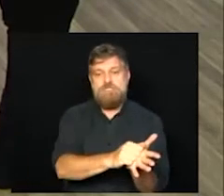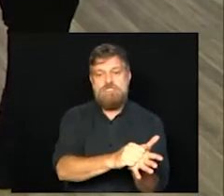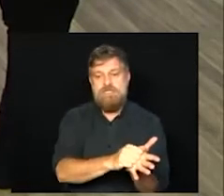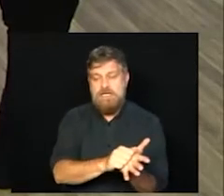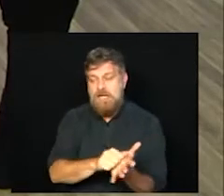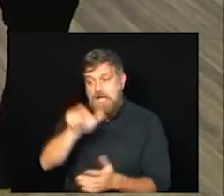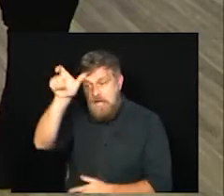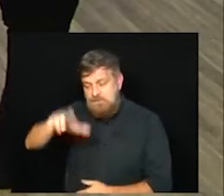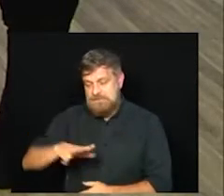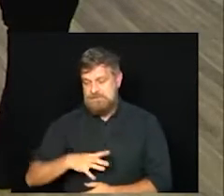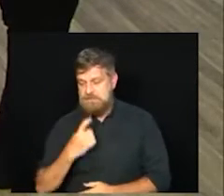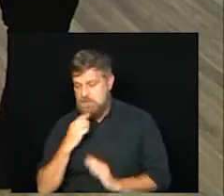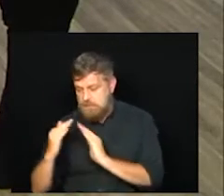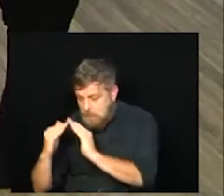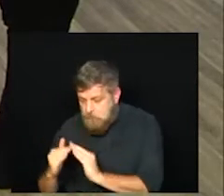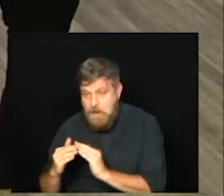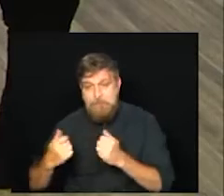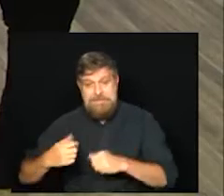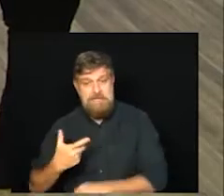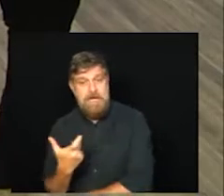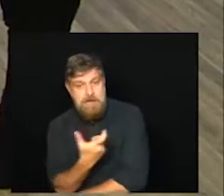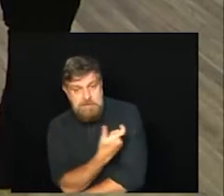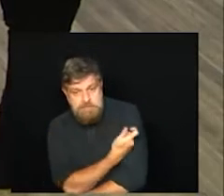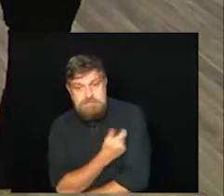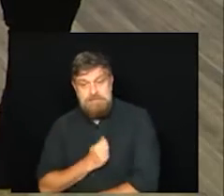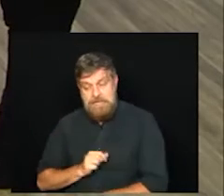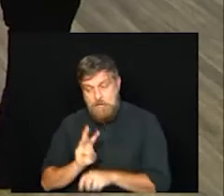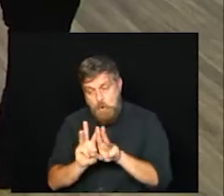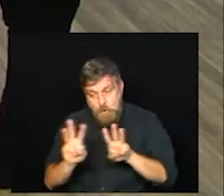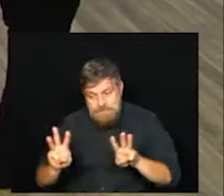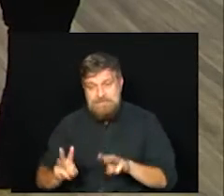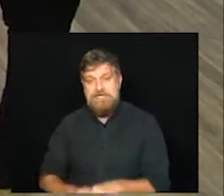Você que mora na cidade de Campinas,